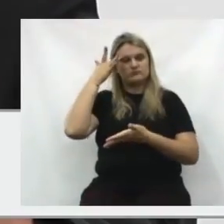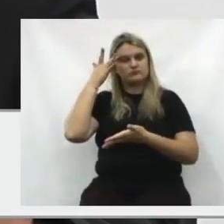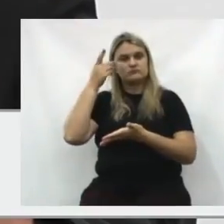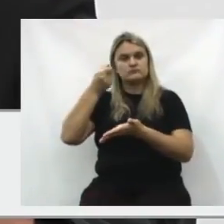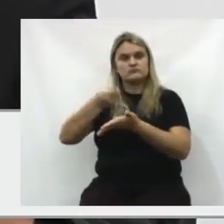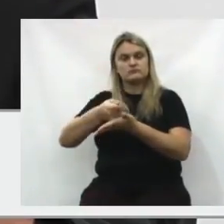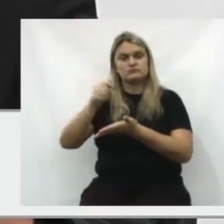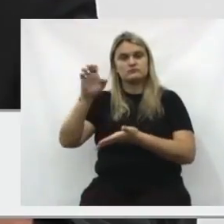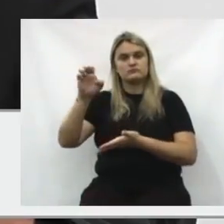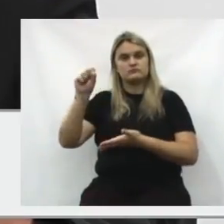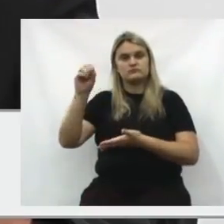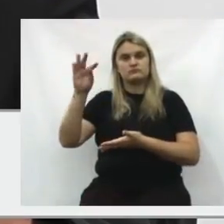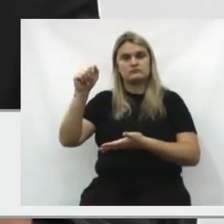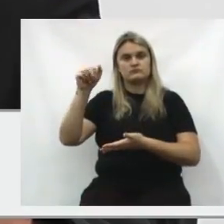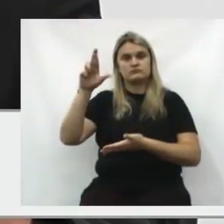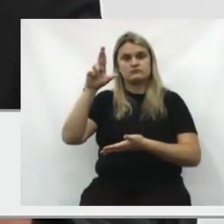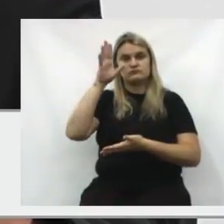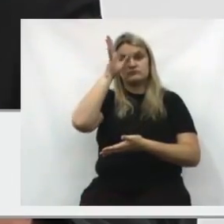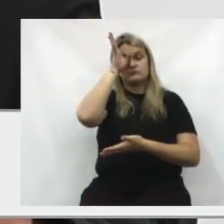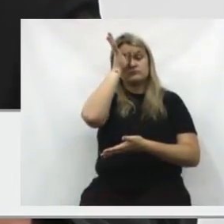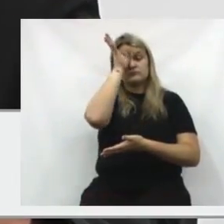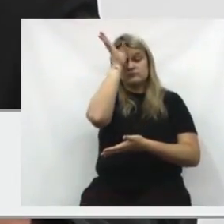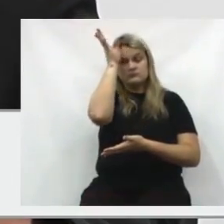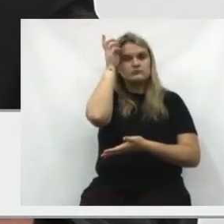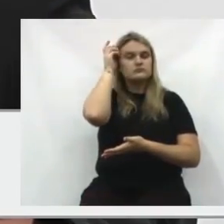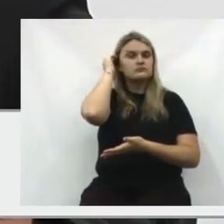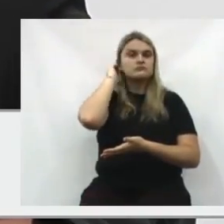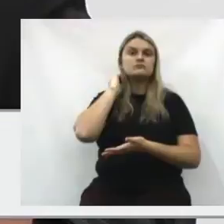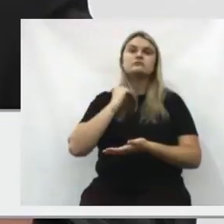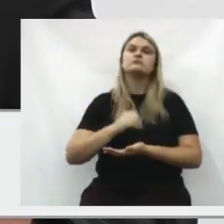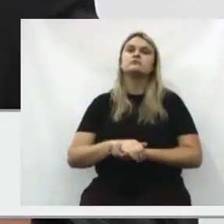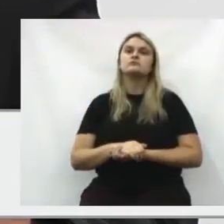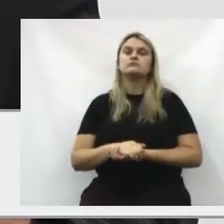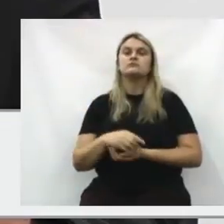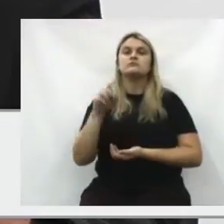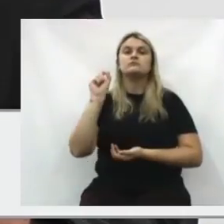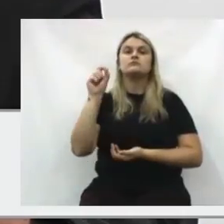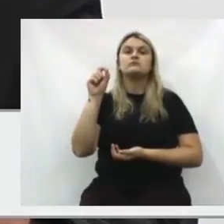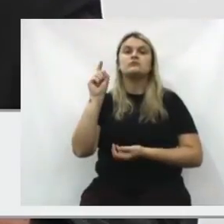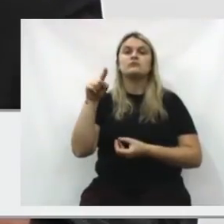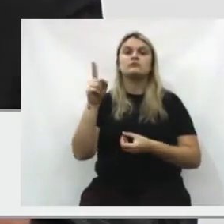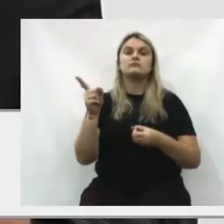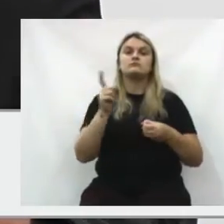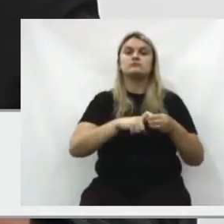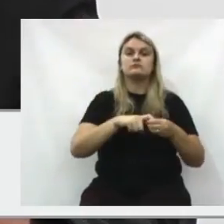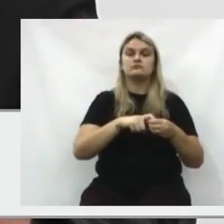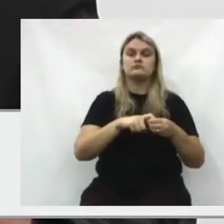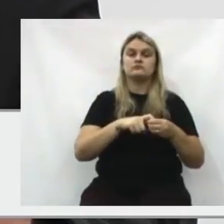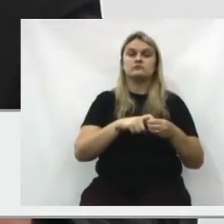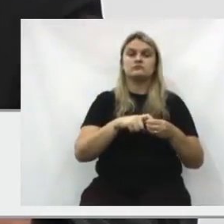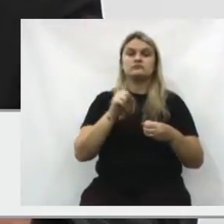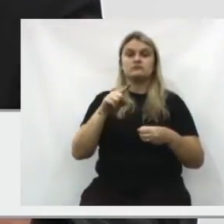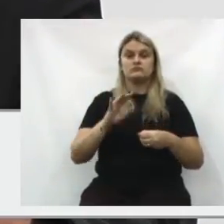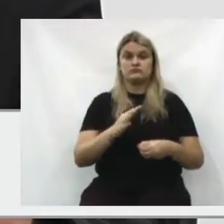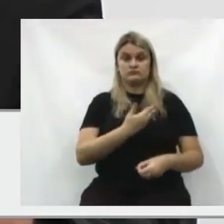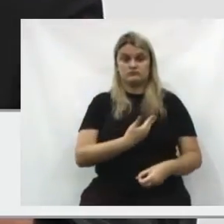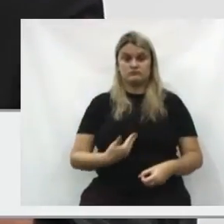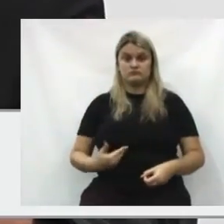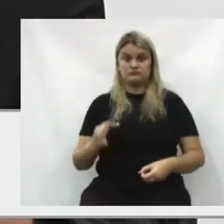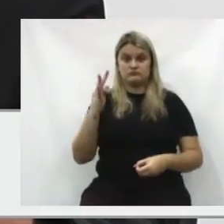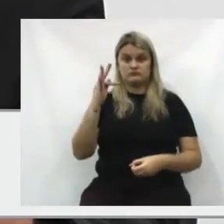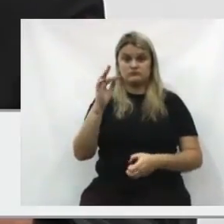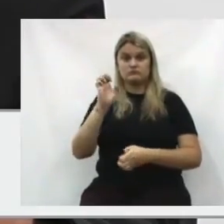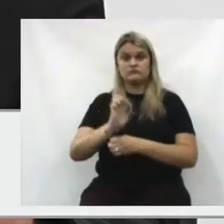explorando o estacionamento rotativo, o STAR, na Manoel Ribas. De quem é Manoel Ribas?